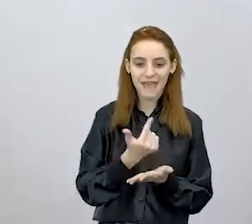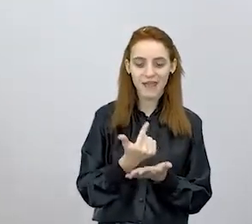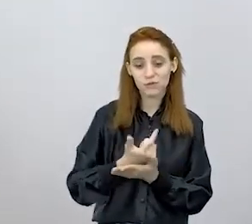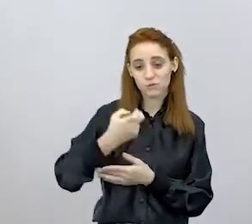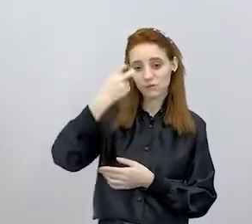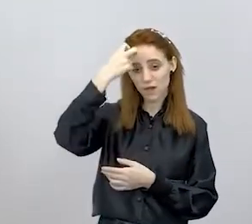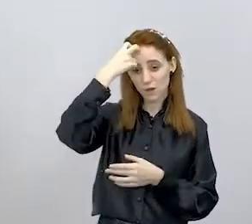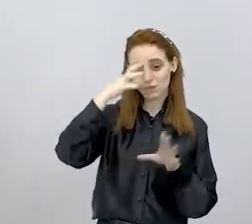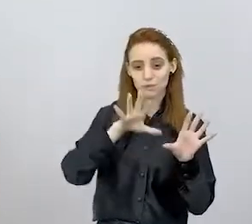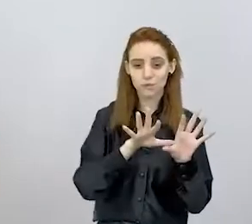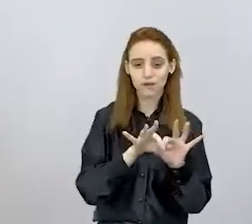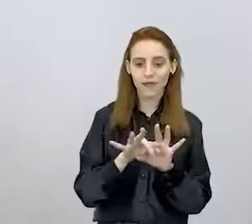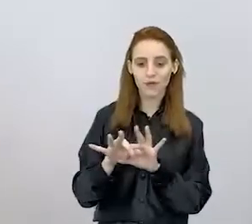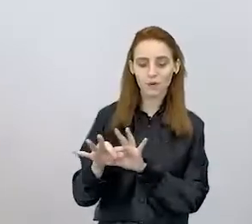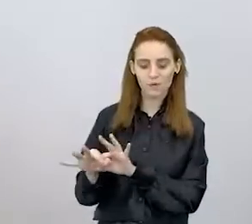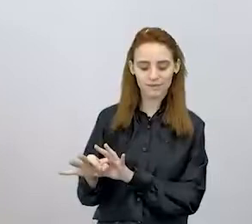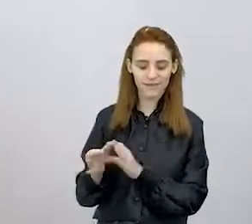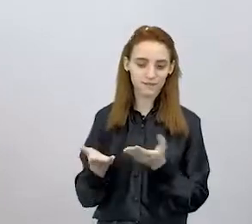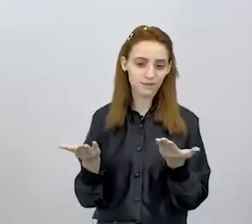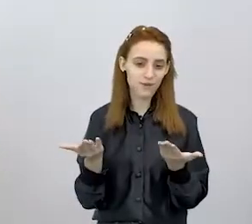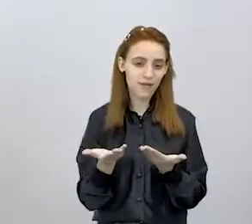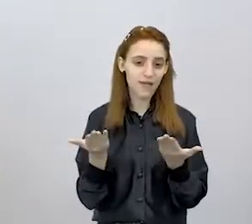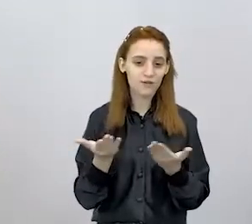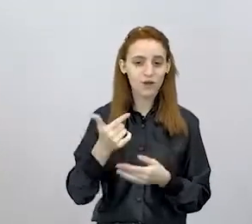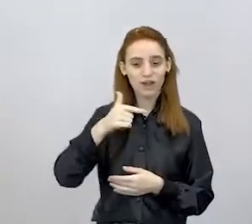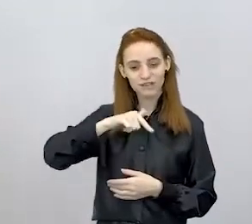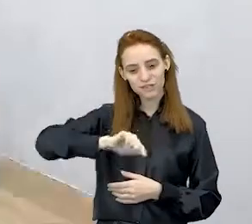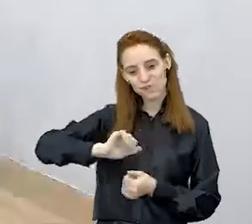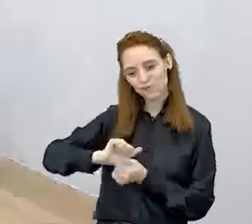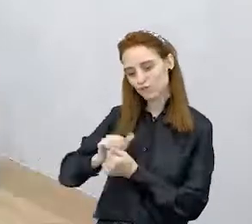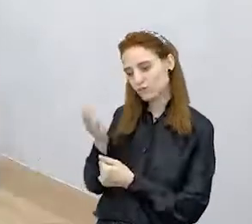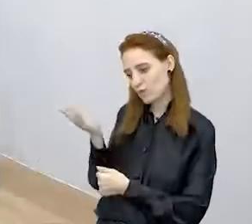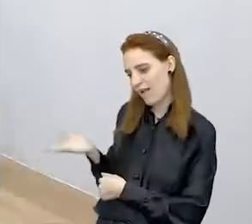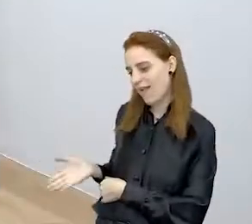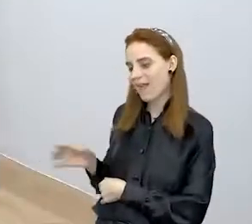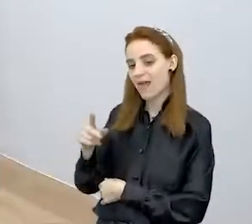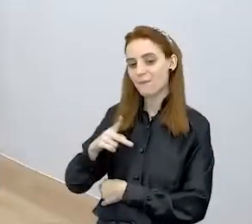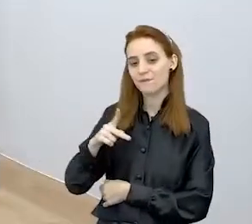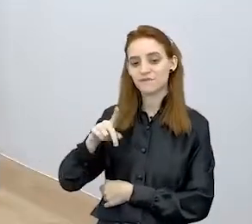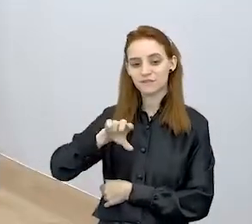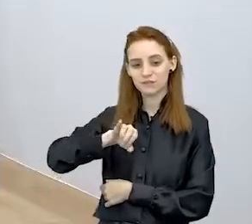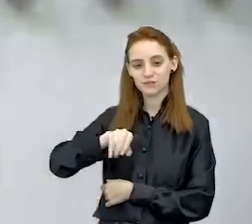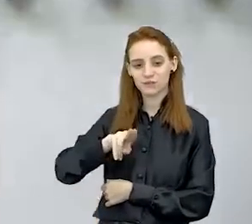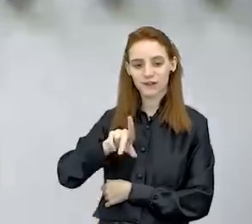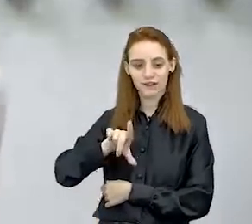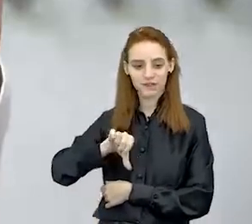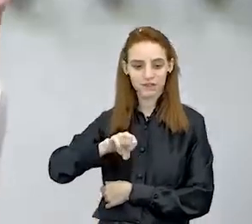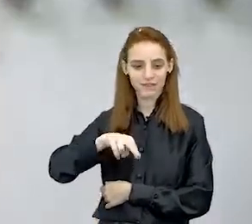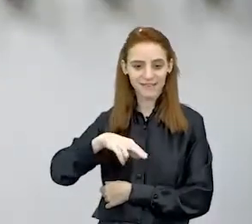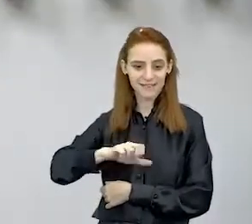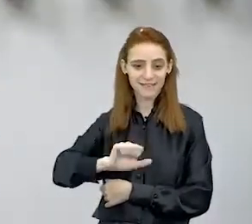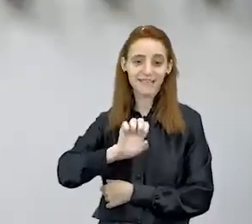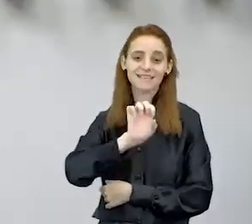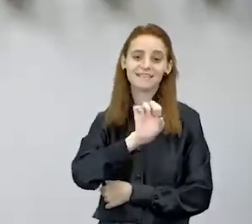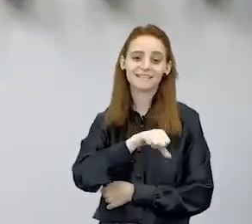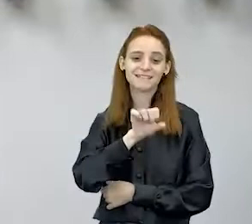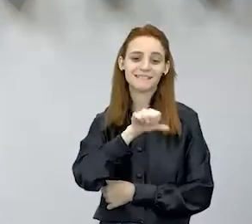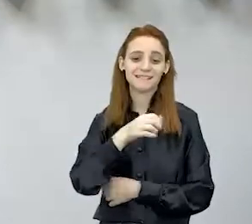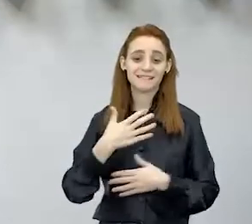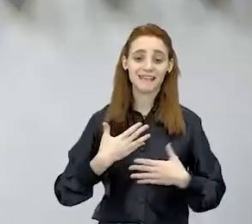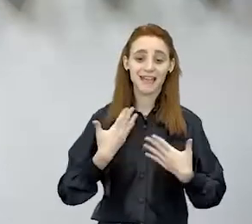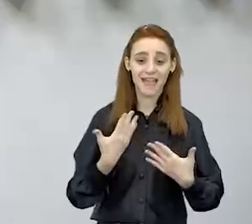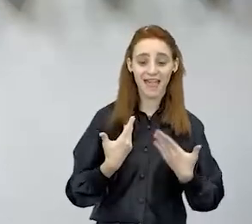estou novamente aqui, claro, novamente e sempre com ela, a professora Juliana Vilas Boas. Isso aí, super animada para começar essa